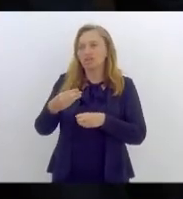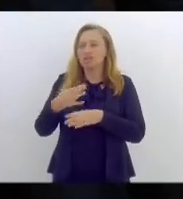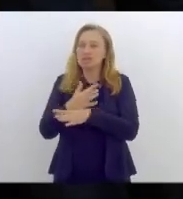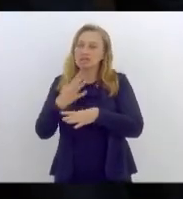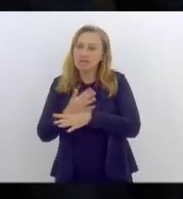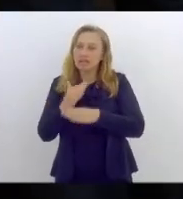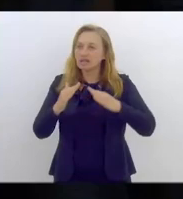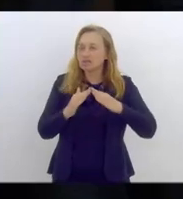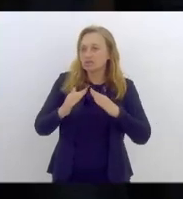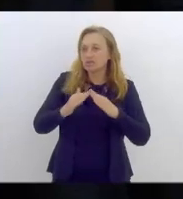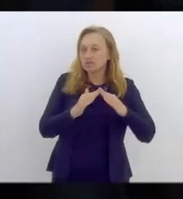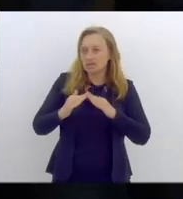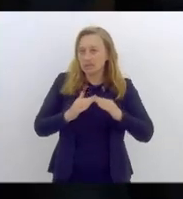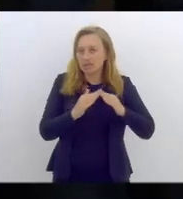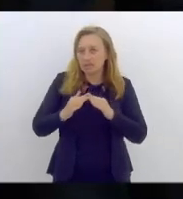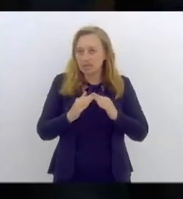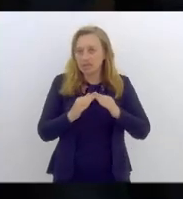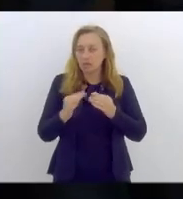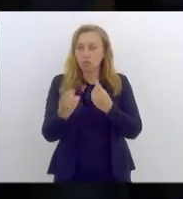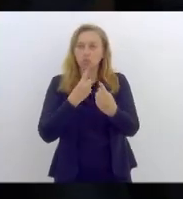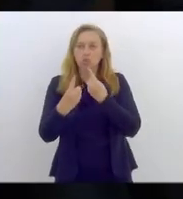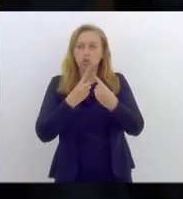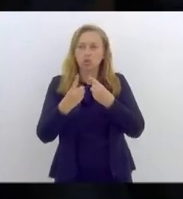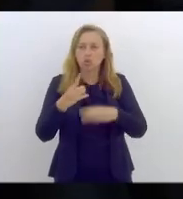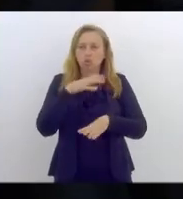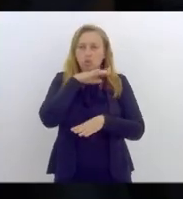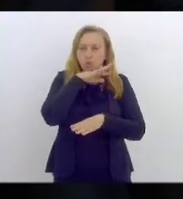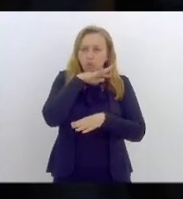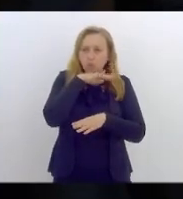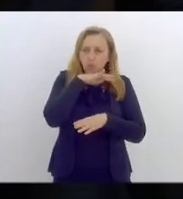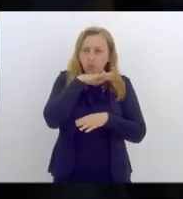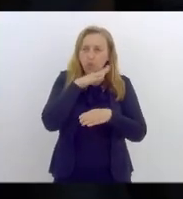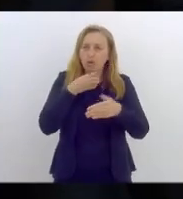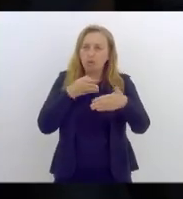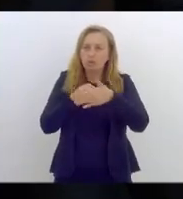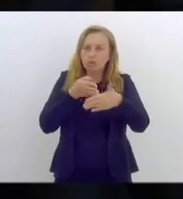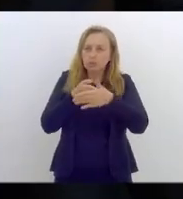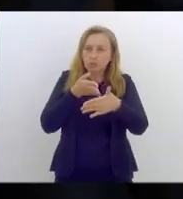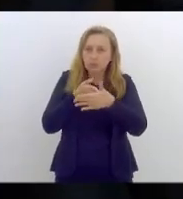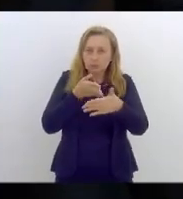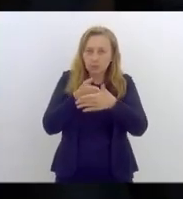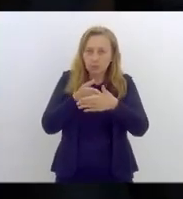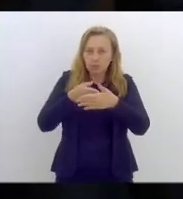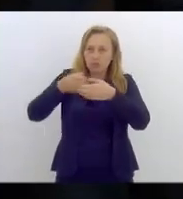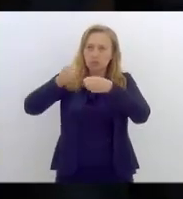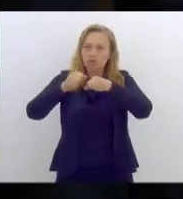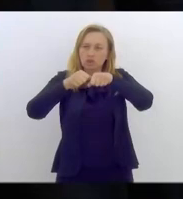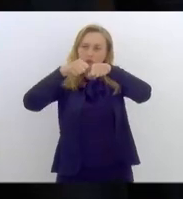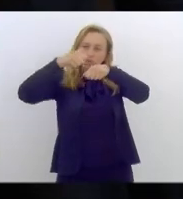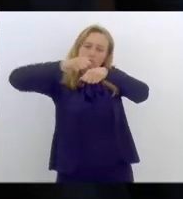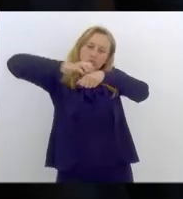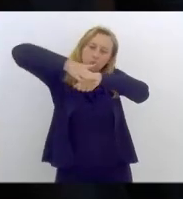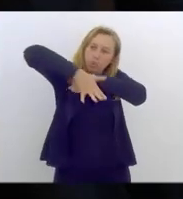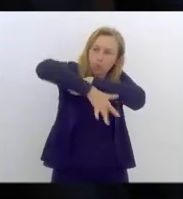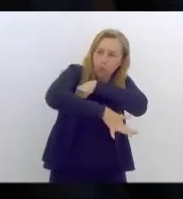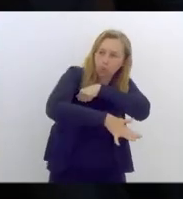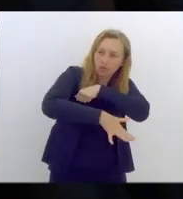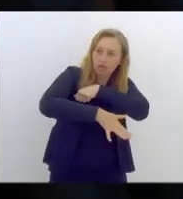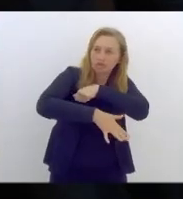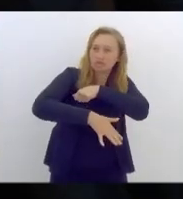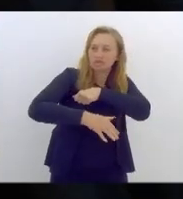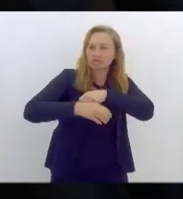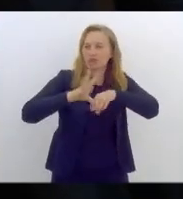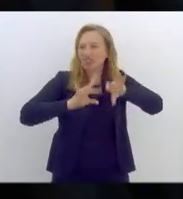as estradas os sinais dessa cidade estão todas interditadas com barreiras barragens que caíram Barreiras que caiu estão